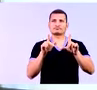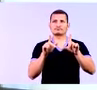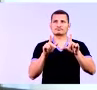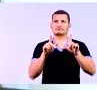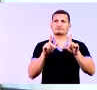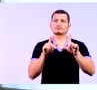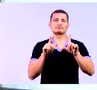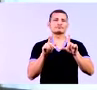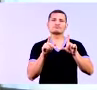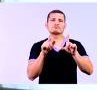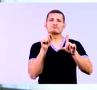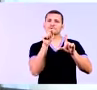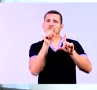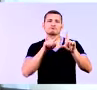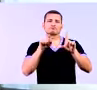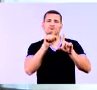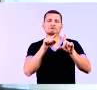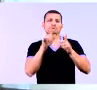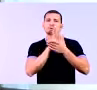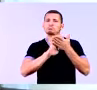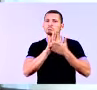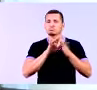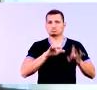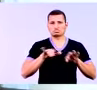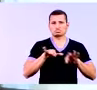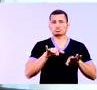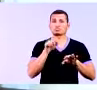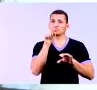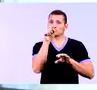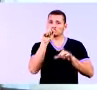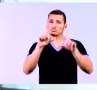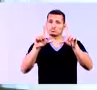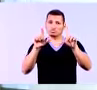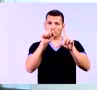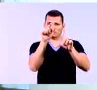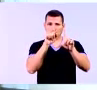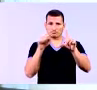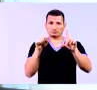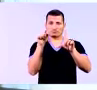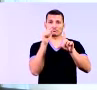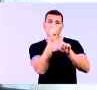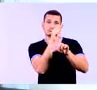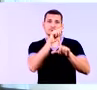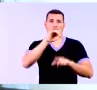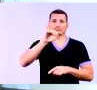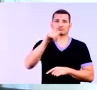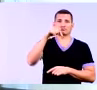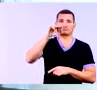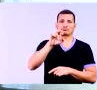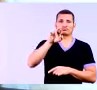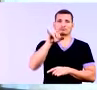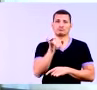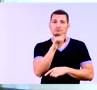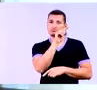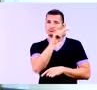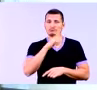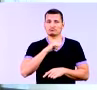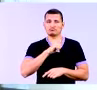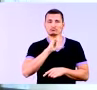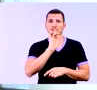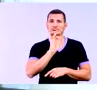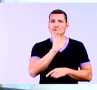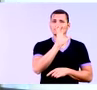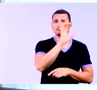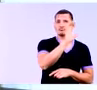nenhum nós programamos aquele design. Aquele design estava disponível lá dentro do jQuery. Então nós